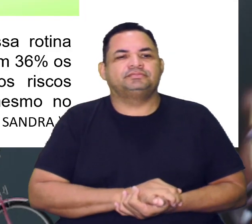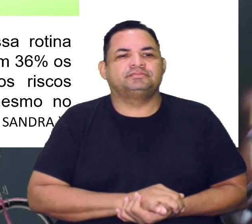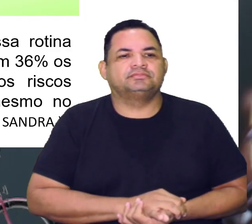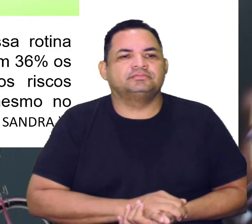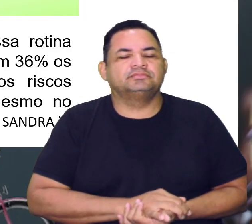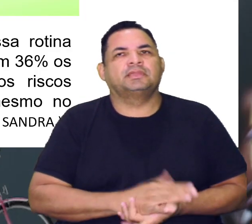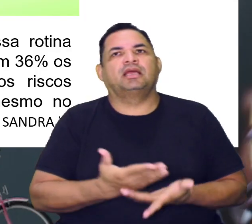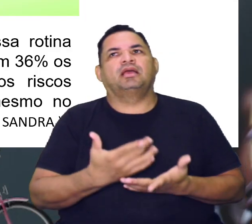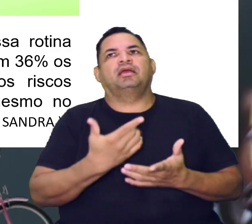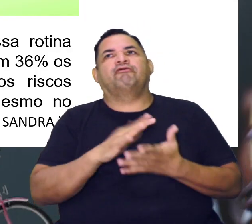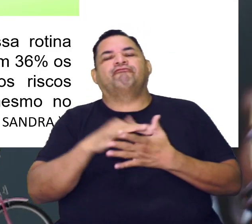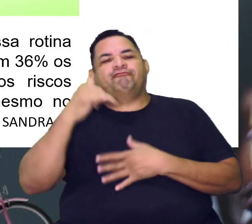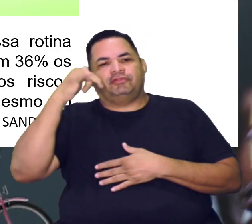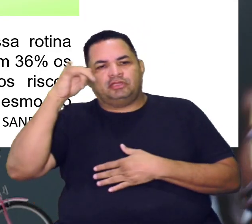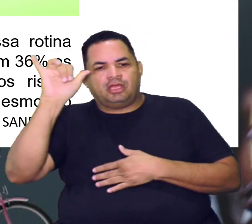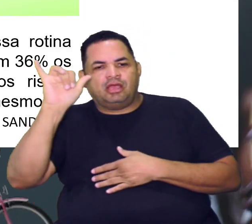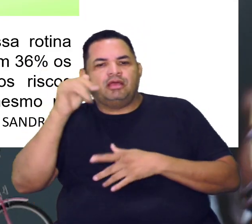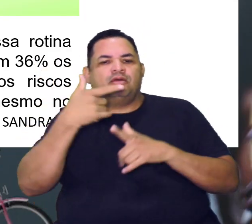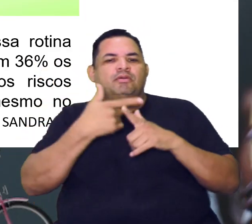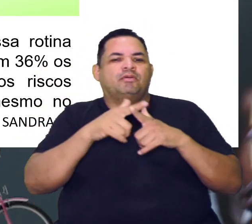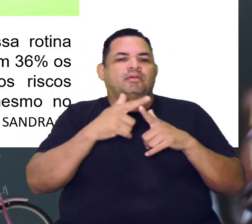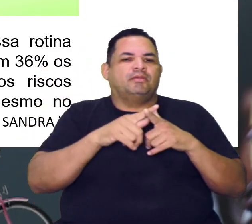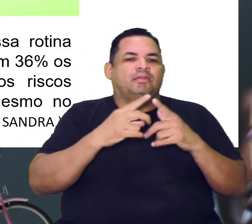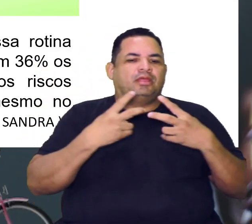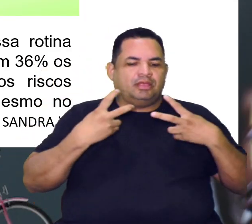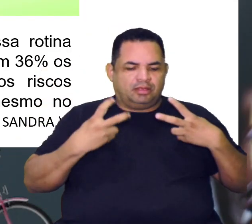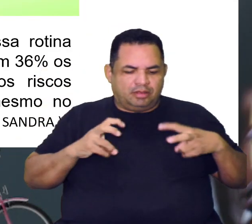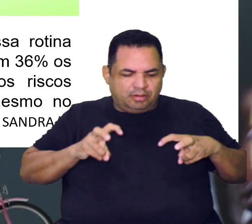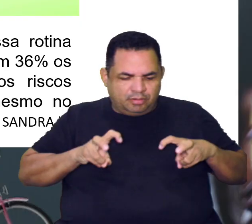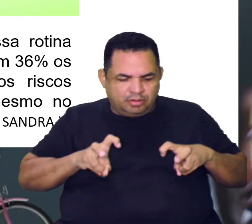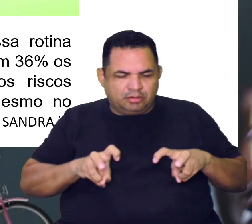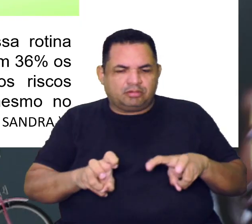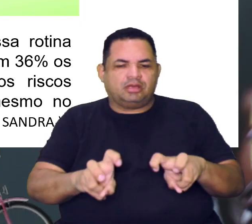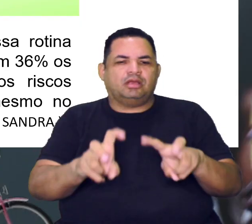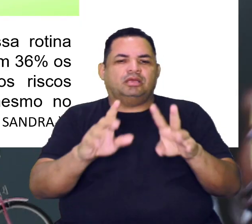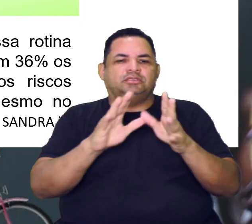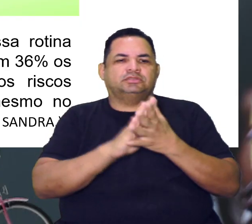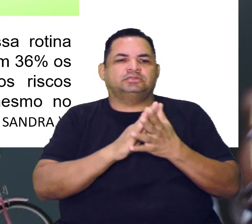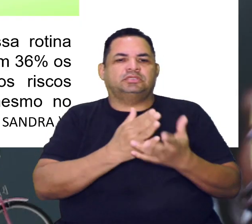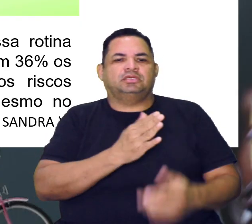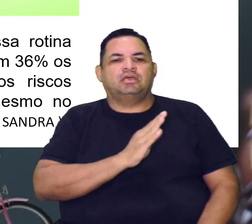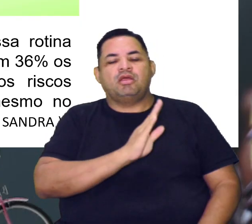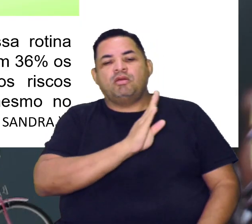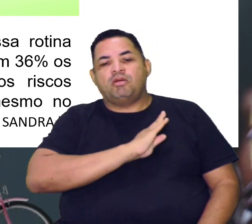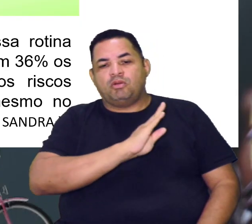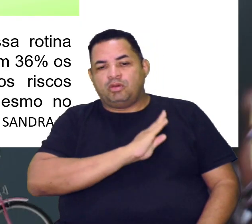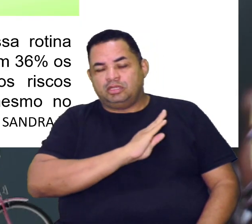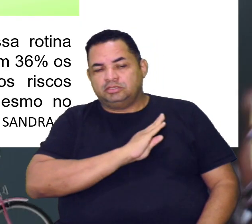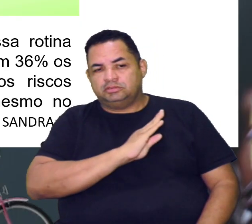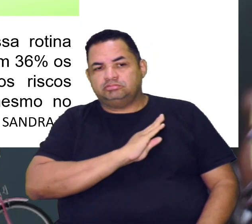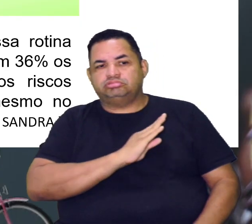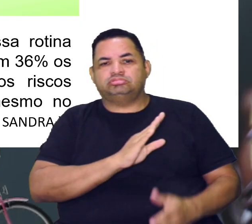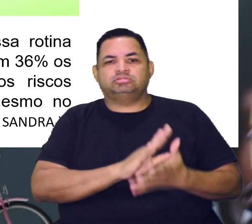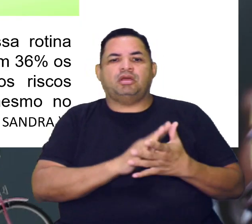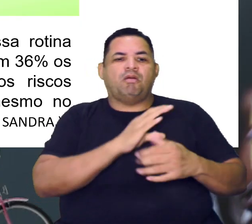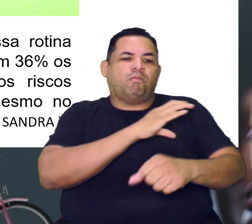de um infarto, o risco aí de um câncer, reduzir os riscos de problemas cardiovasculares, de hipertensão,